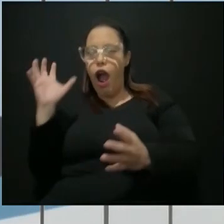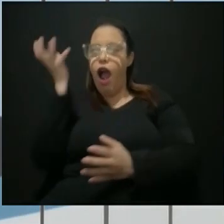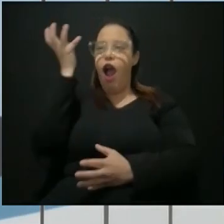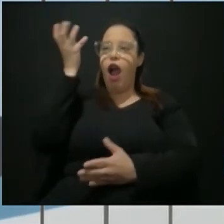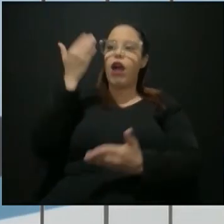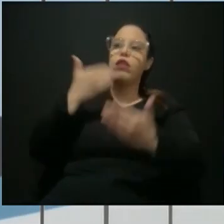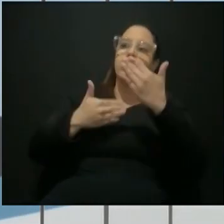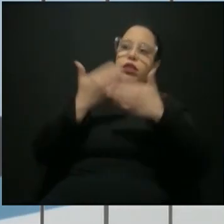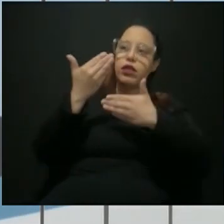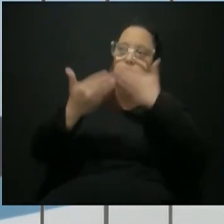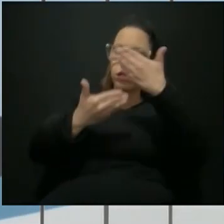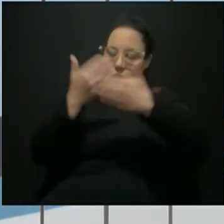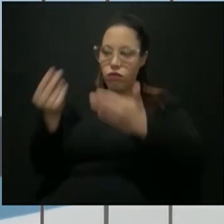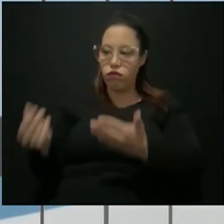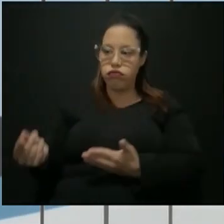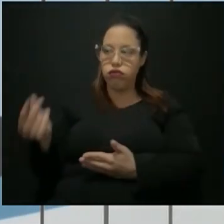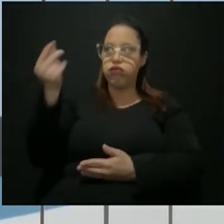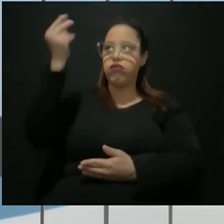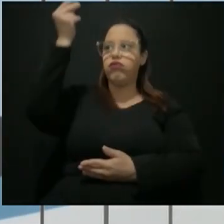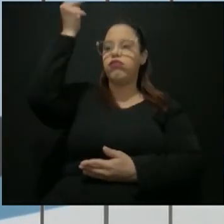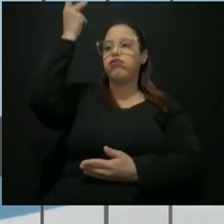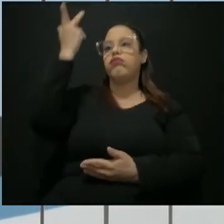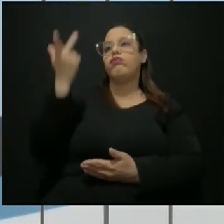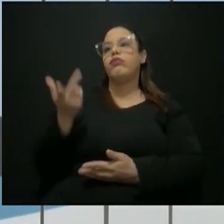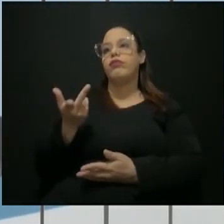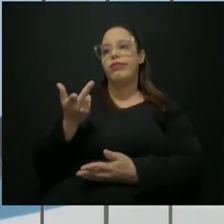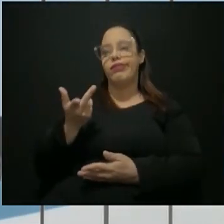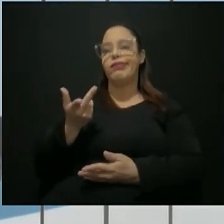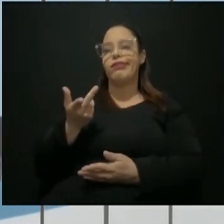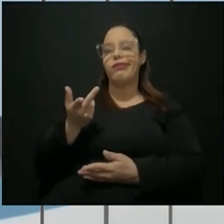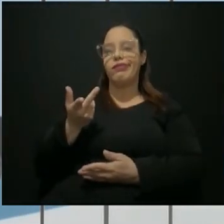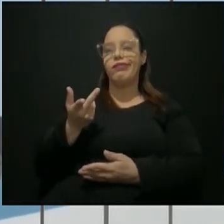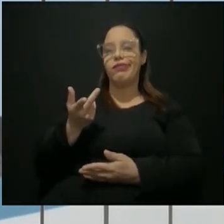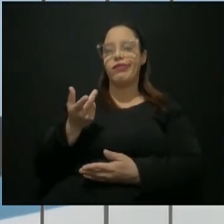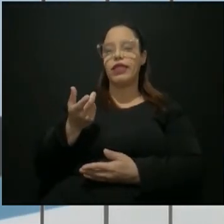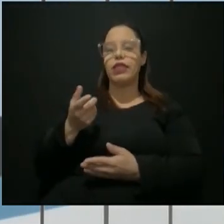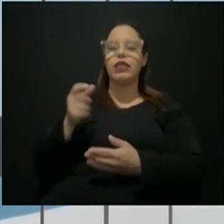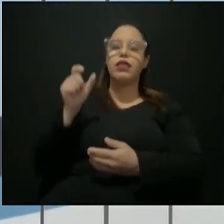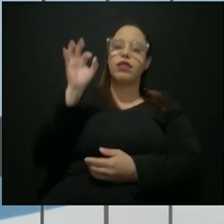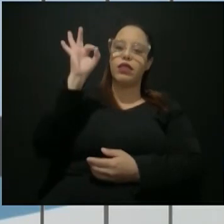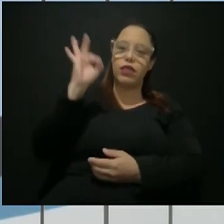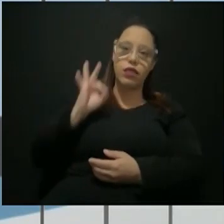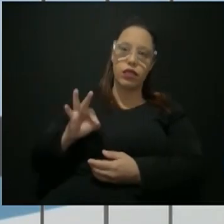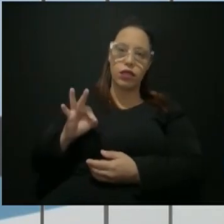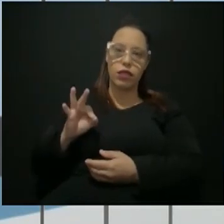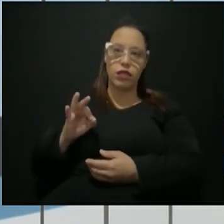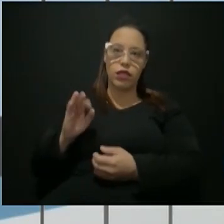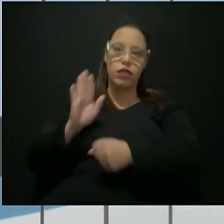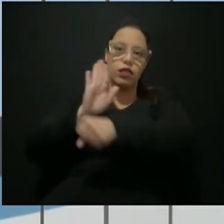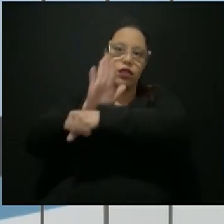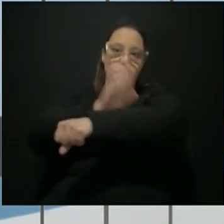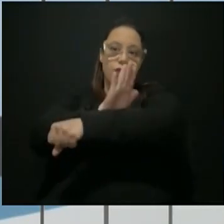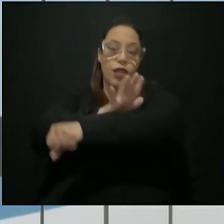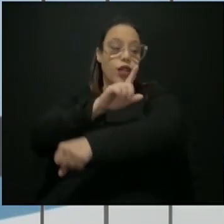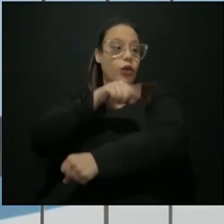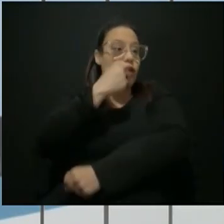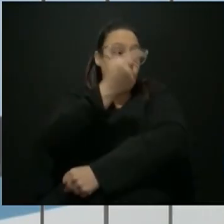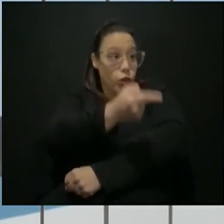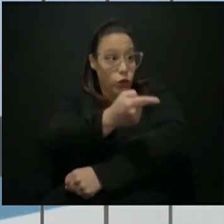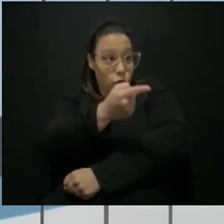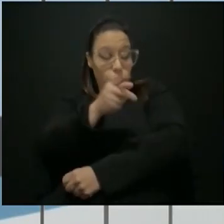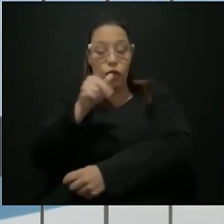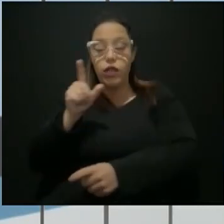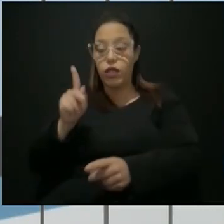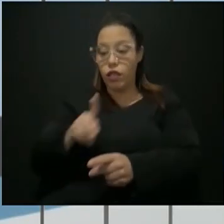economia também. A gente tem uma grande parcela de pessoas idosas cuidando de outras pessoas idosas. Então, são